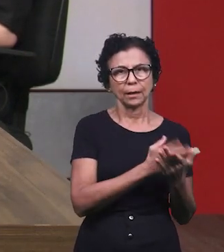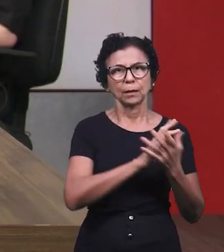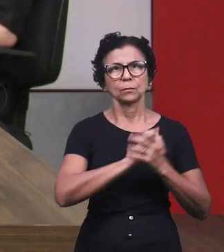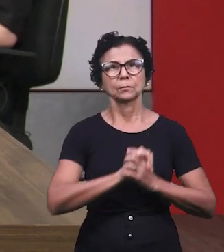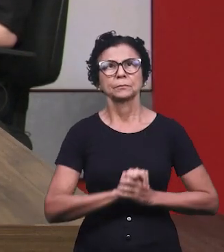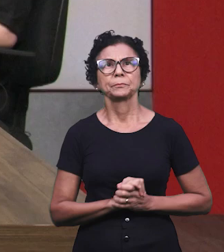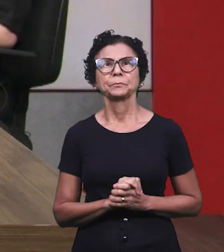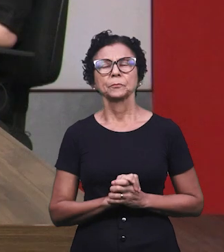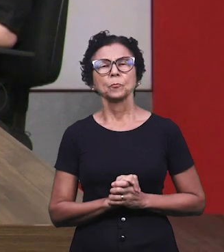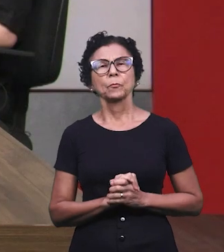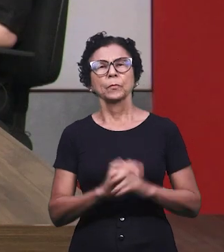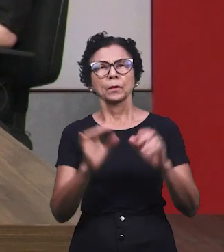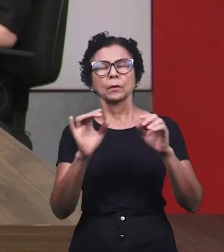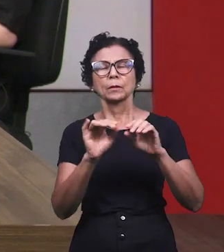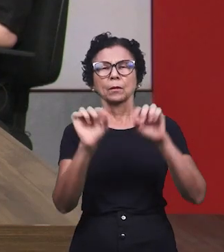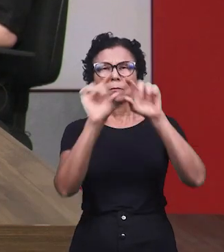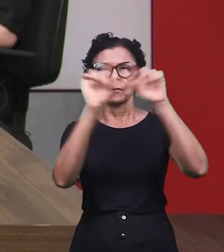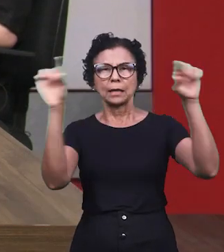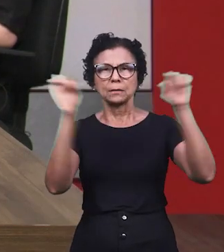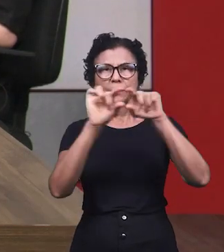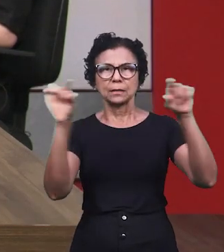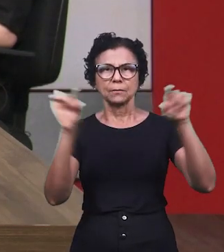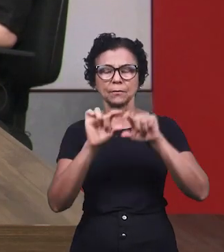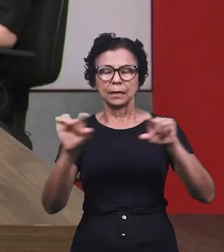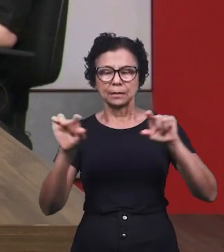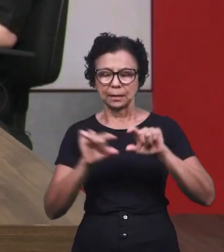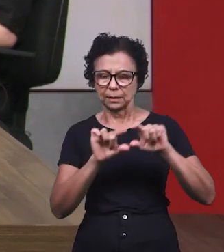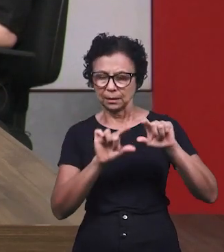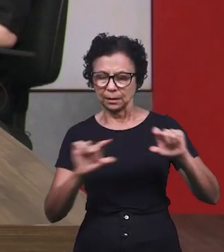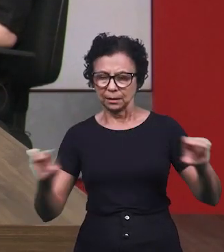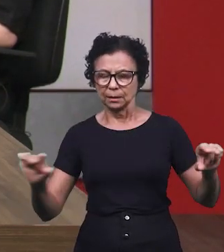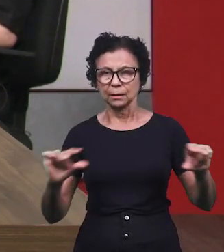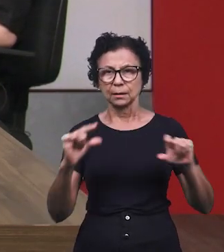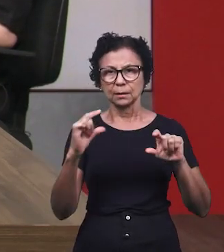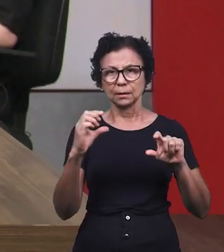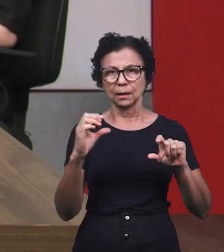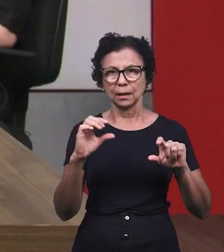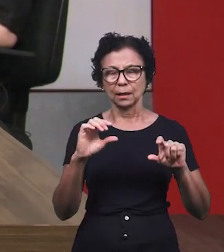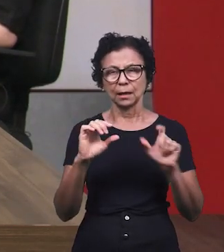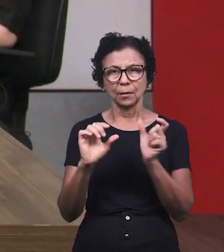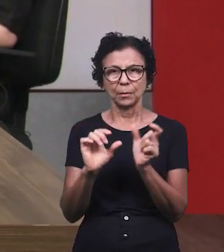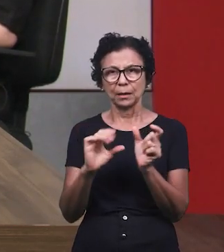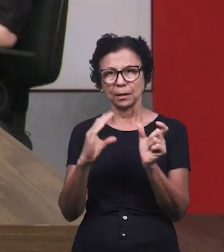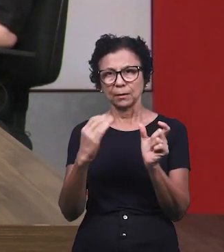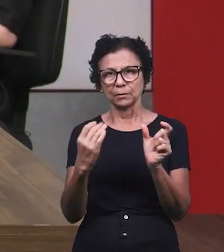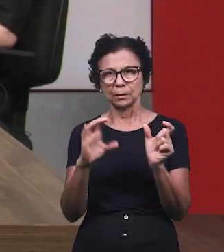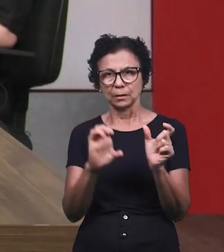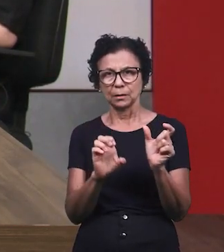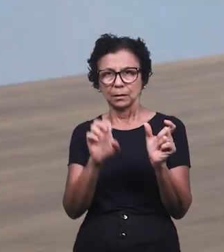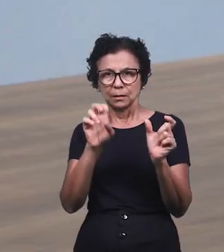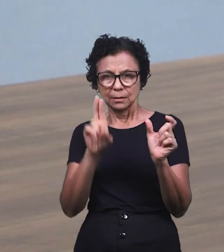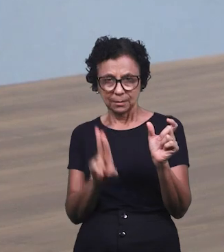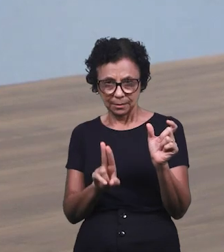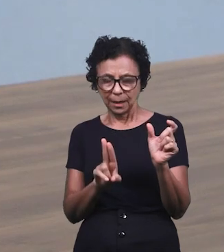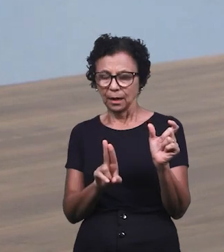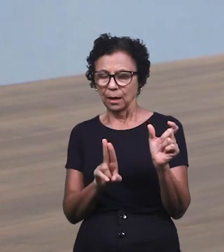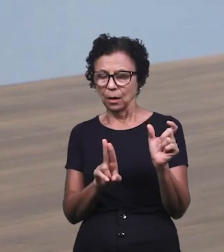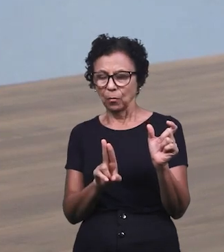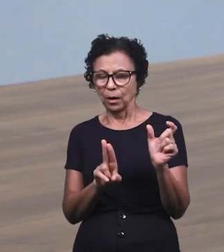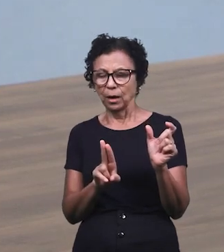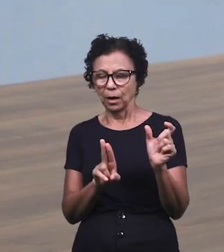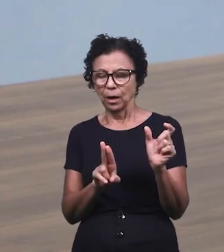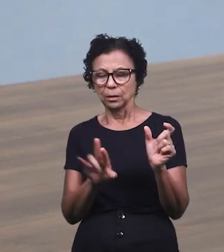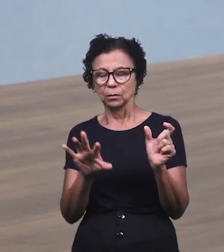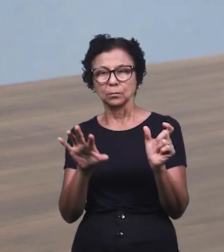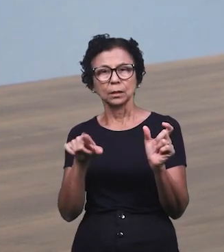primeira parte eu não posso esquecer. Né? Então, por isso que tem que treinar, né? Tem que estudar. A gente precisa tirar esse tempo para